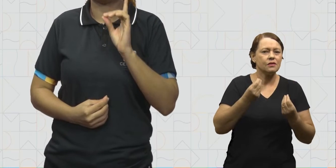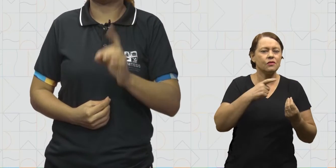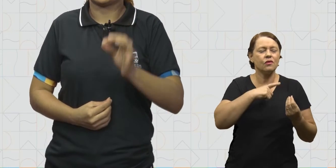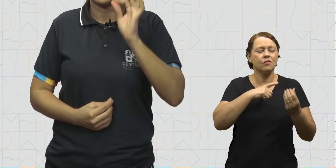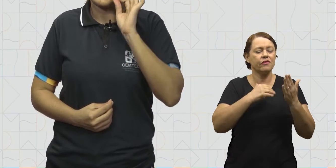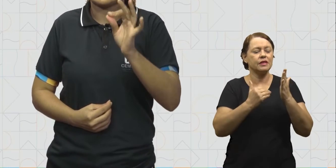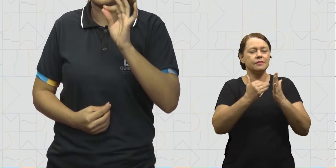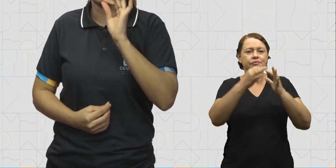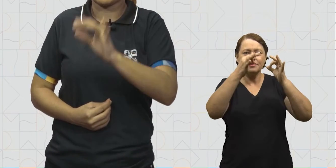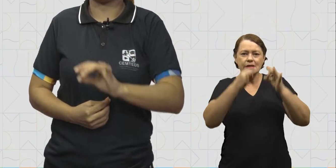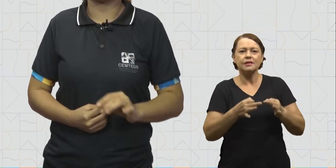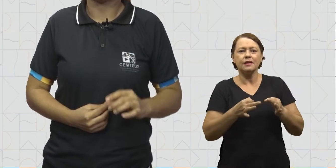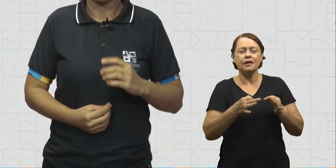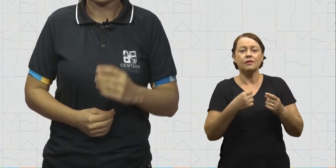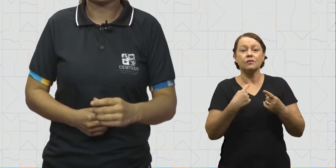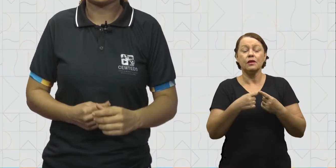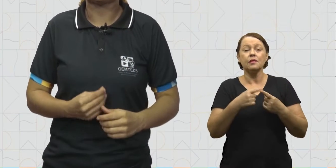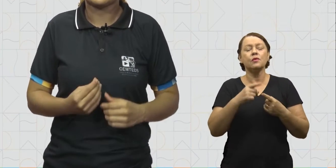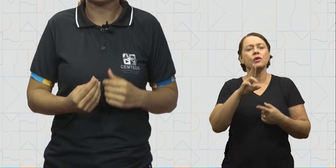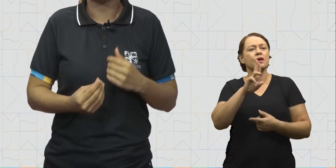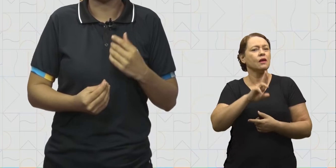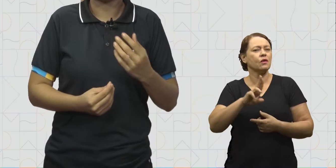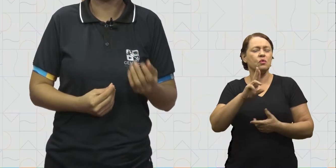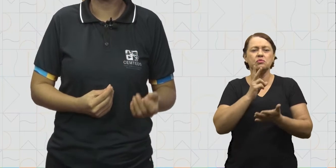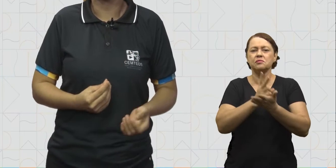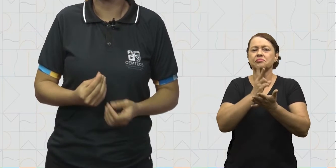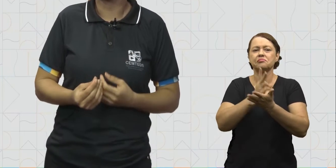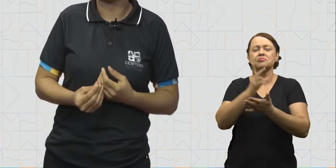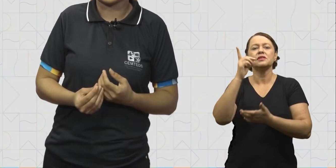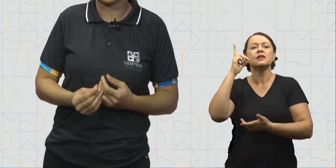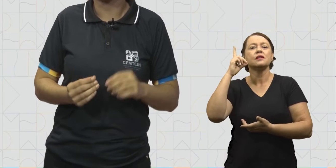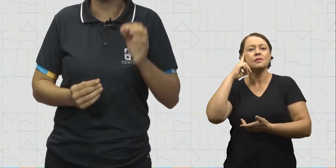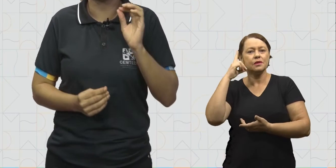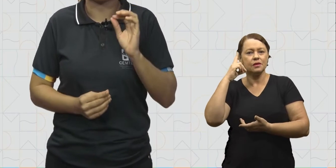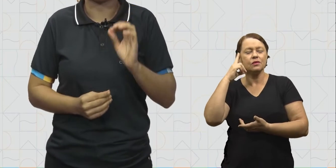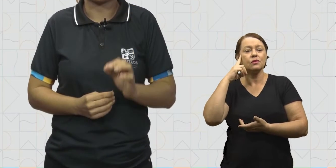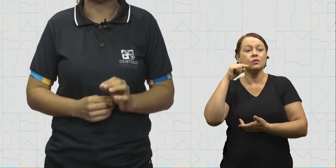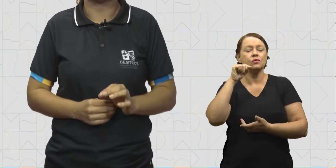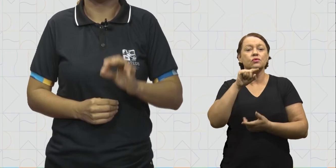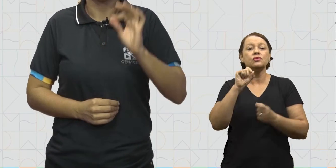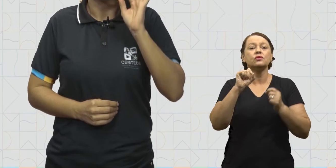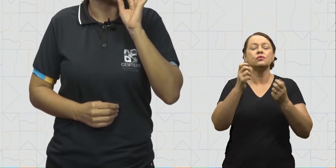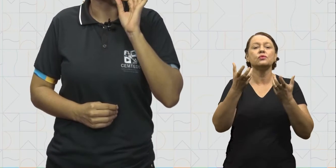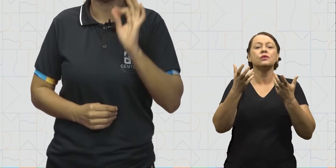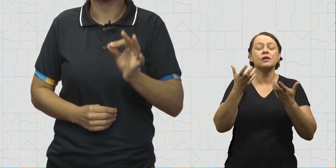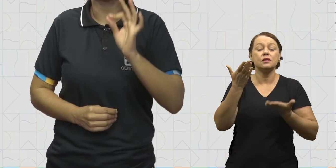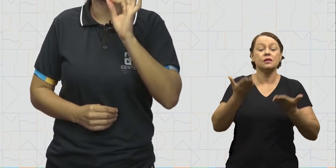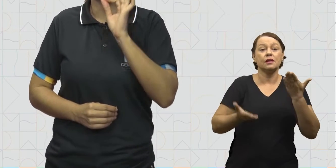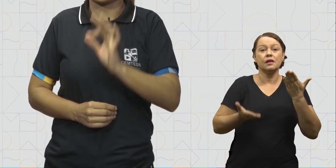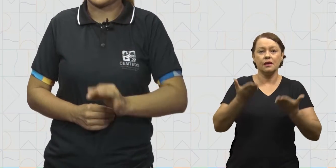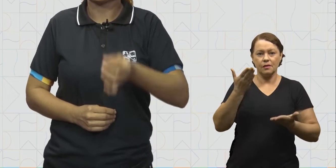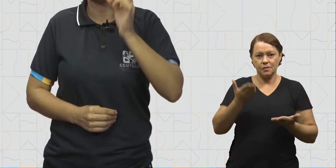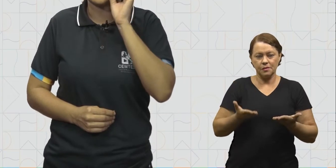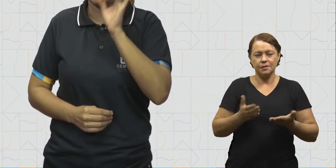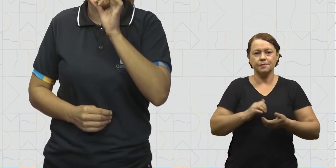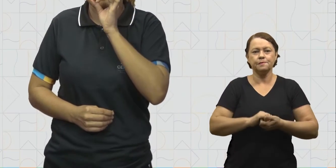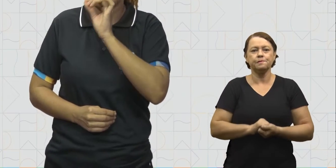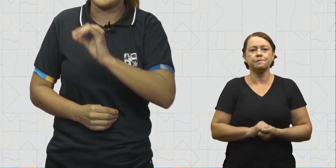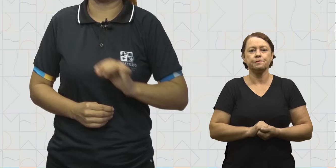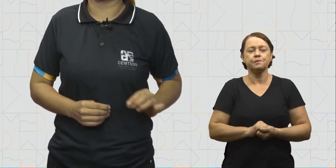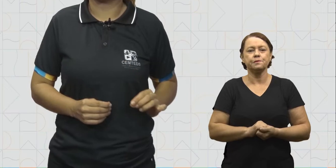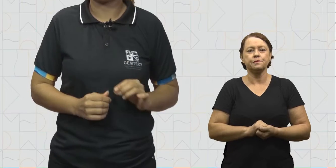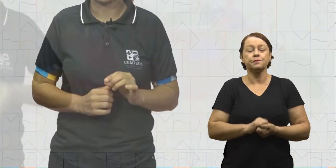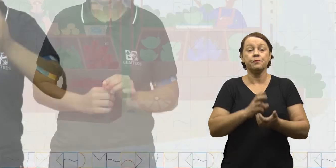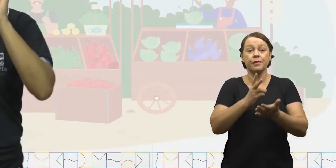o que vai ser estimado. É quem geralmente manuseia com frequência o que se quer saber